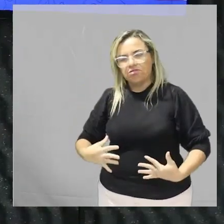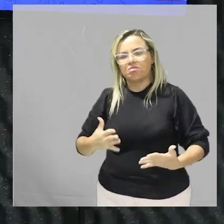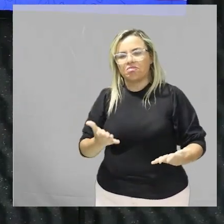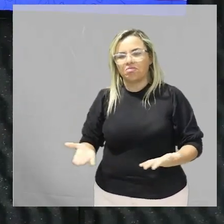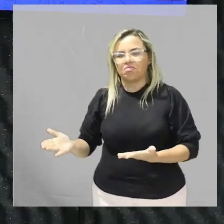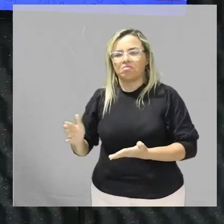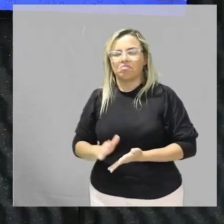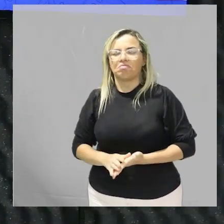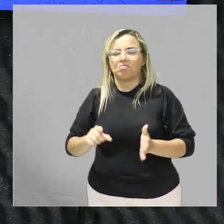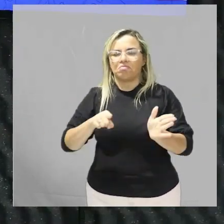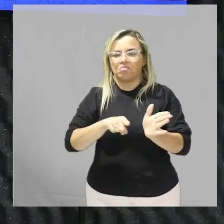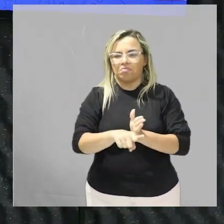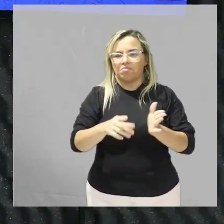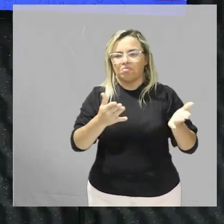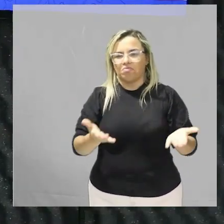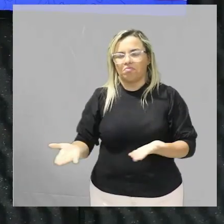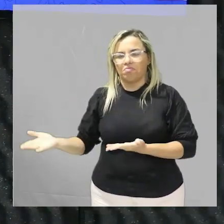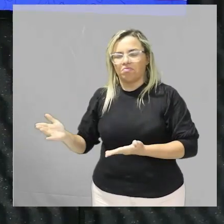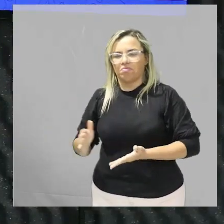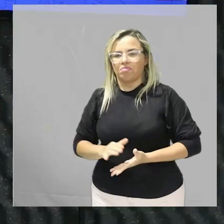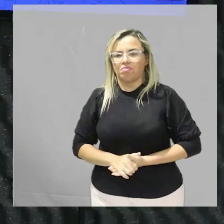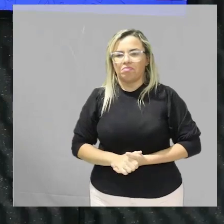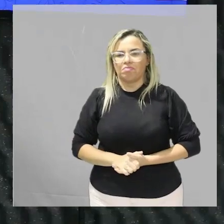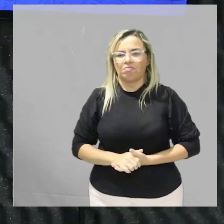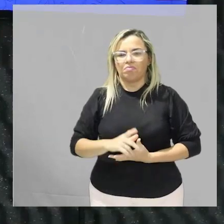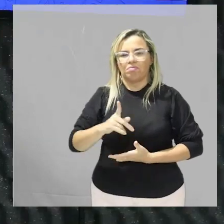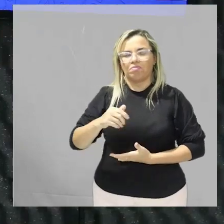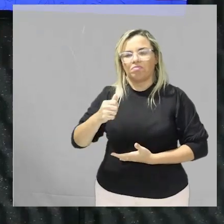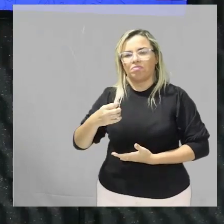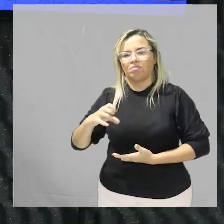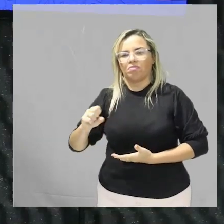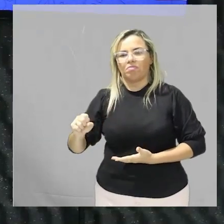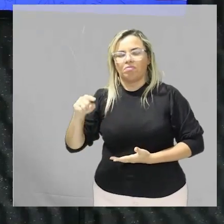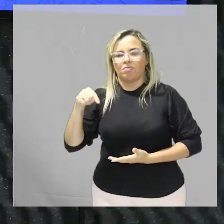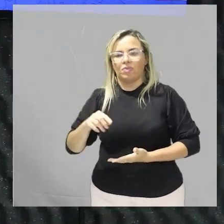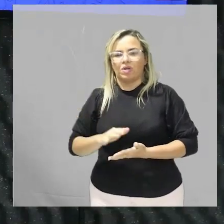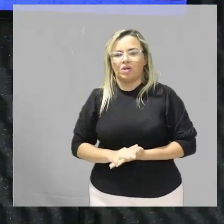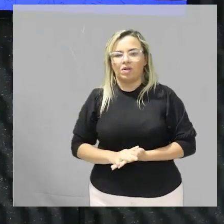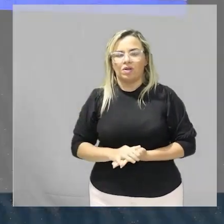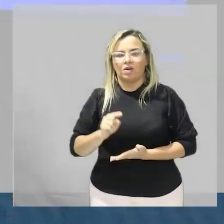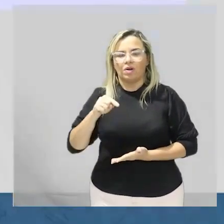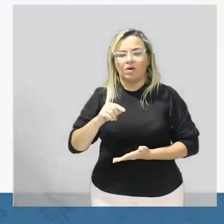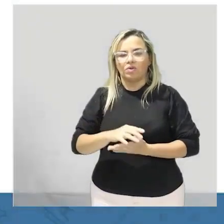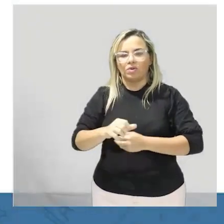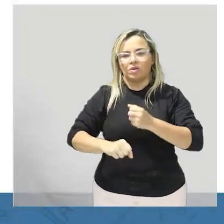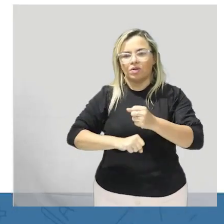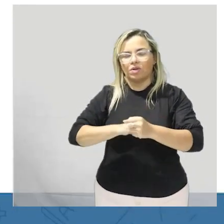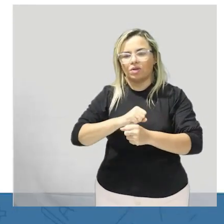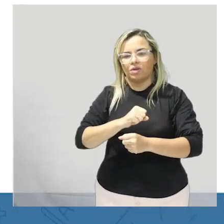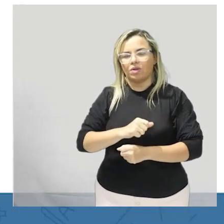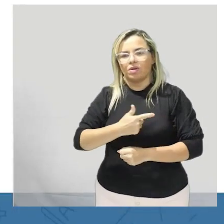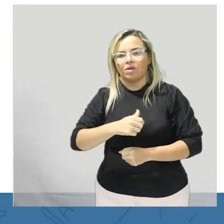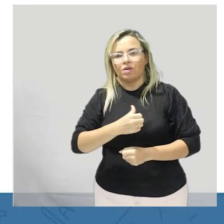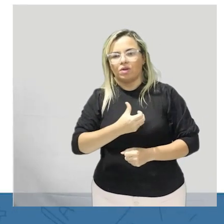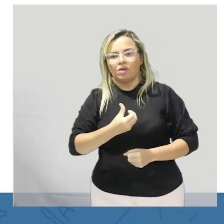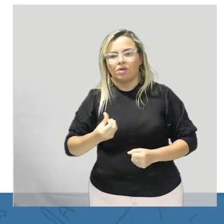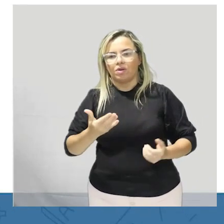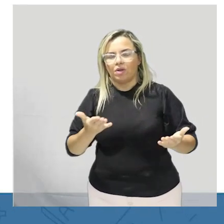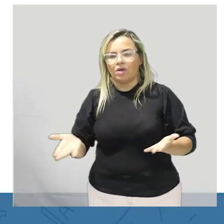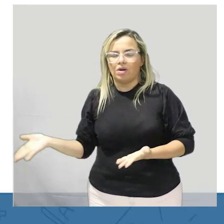ó, aqui, uma questão do PAS-UEMA 2016, tá? Vamos agora para essa questão